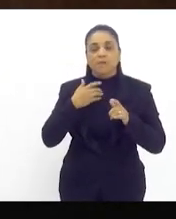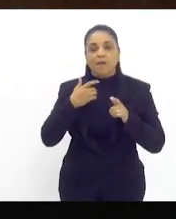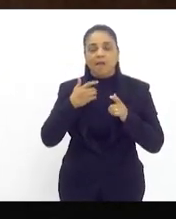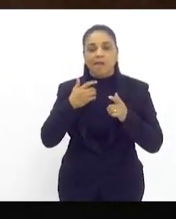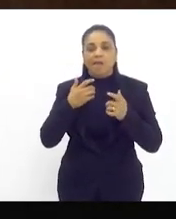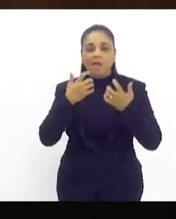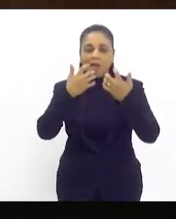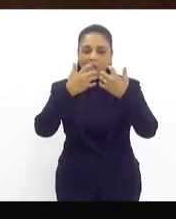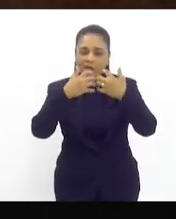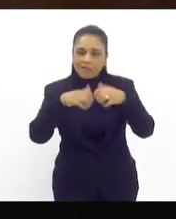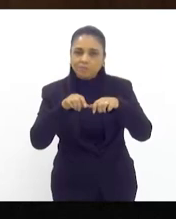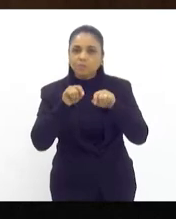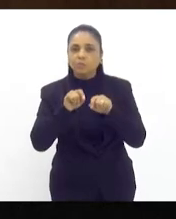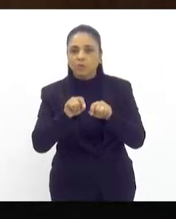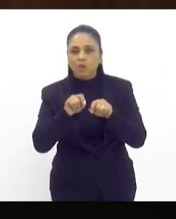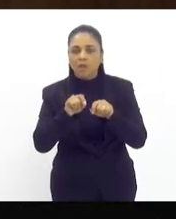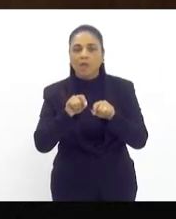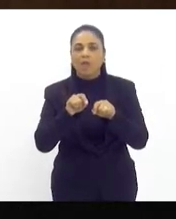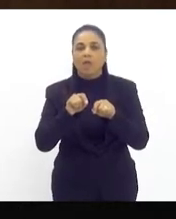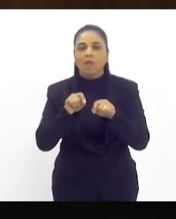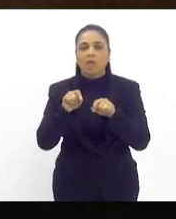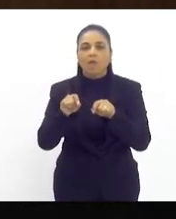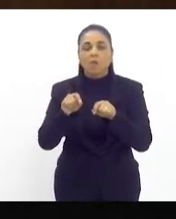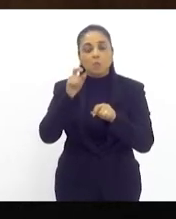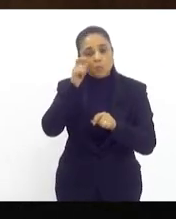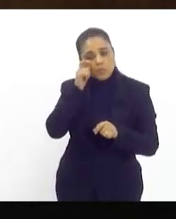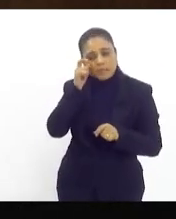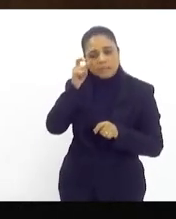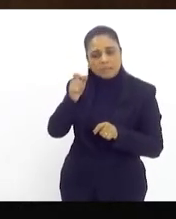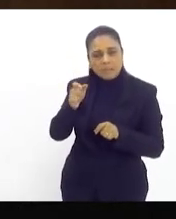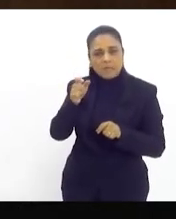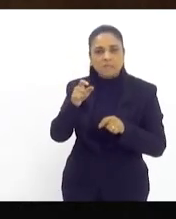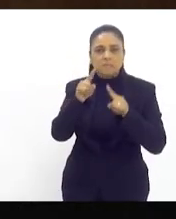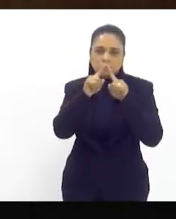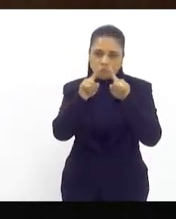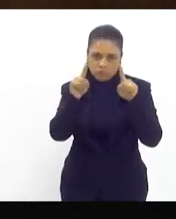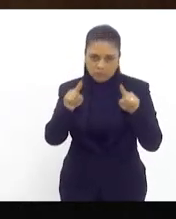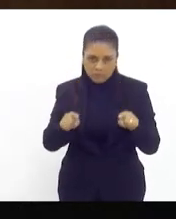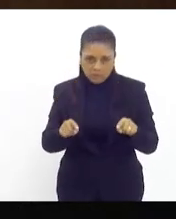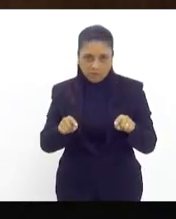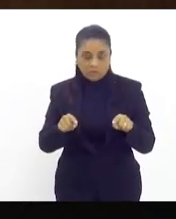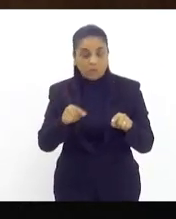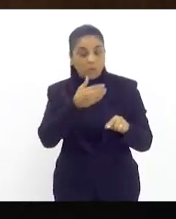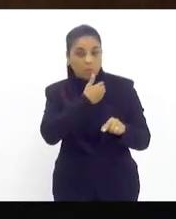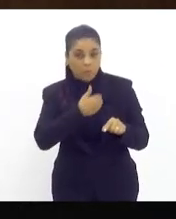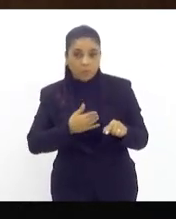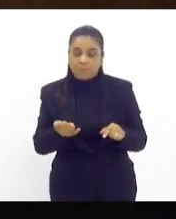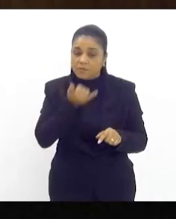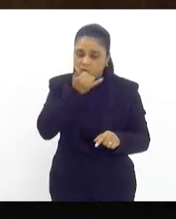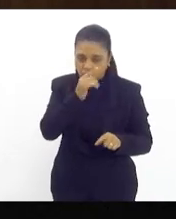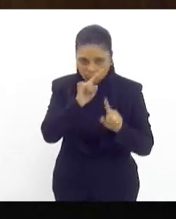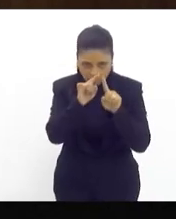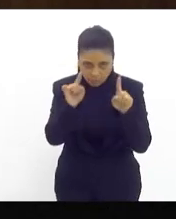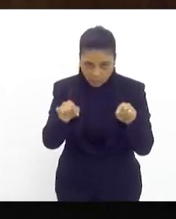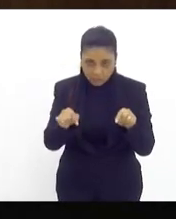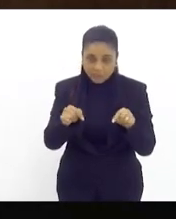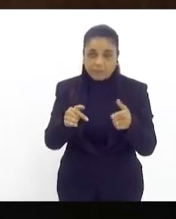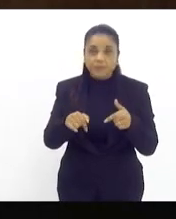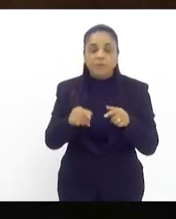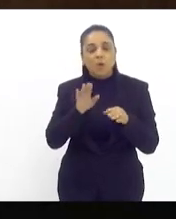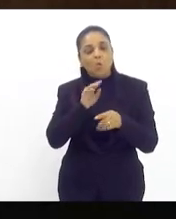que serviço também para atender ao interesse dos servidor perdão interes público mas cuidados